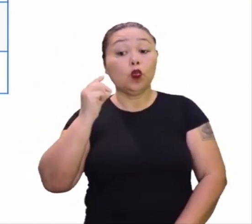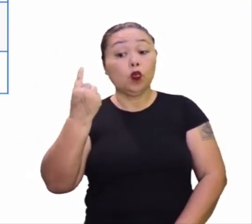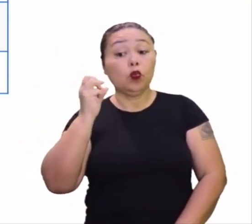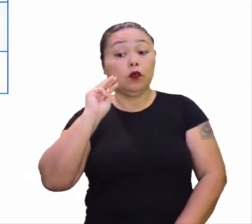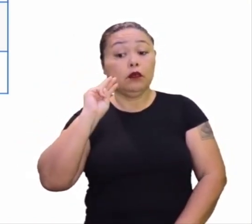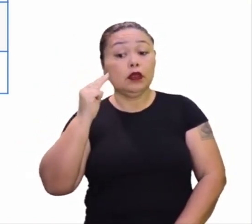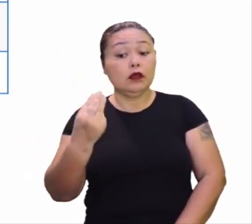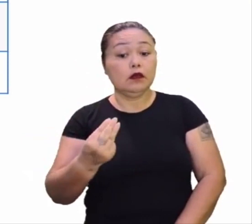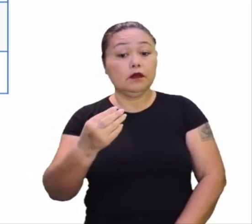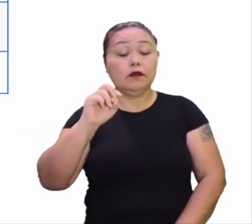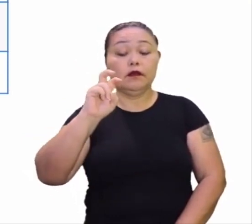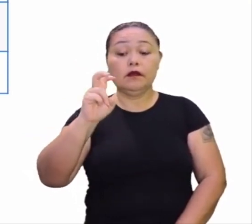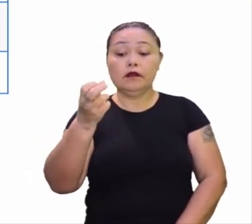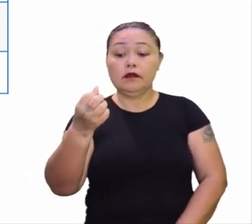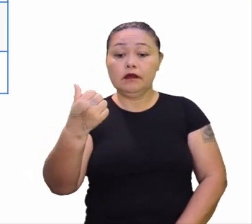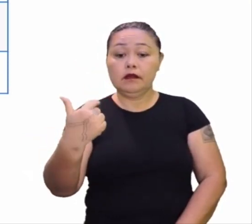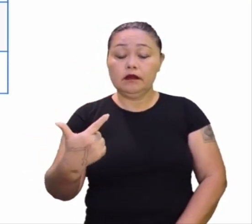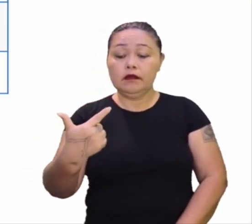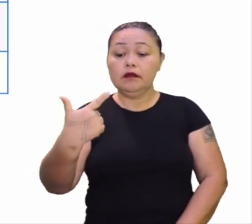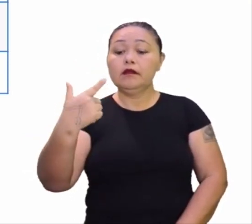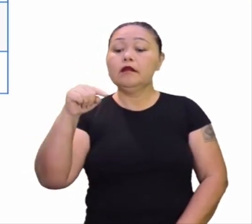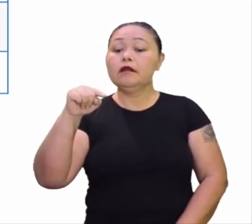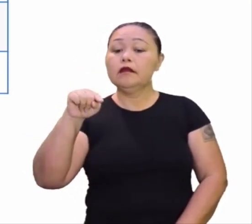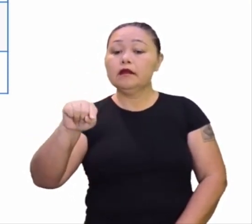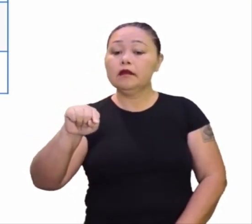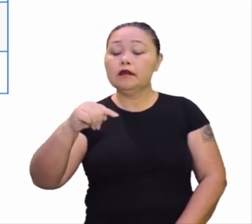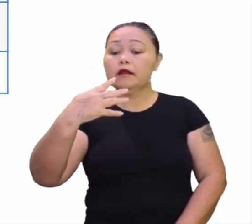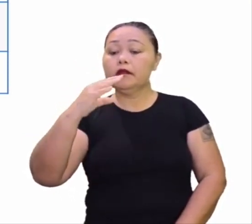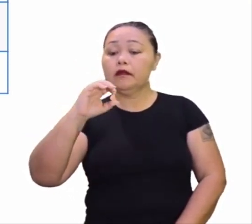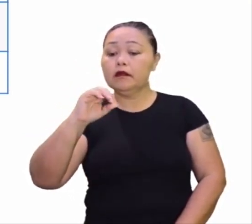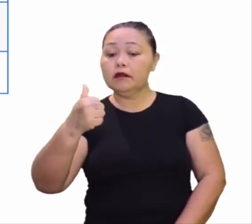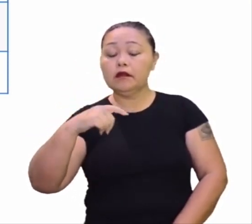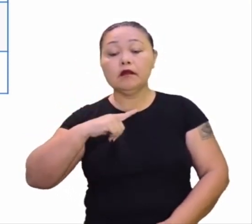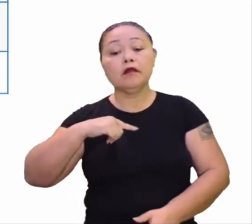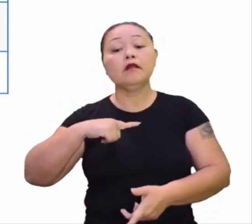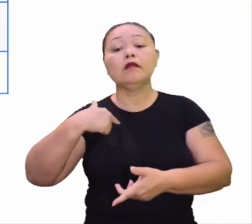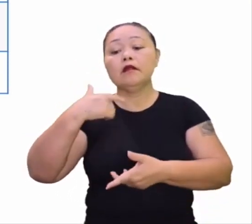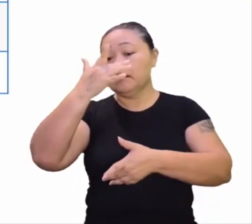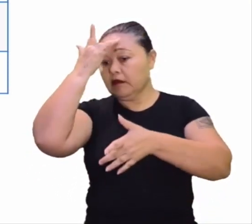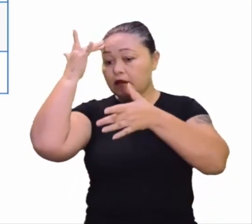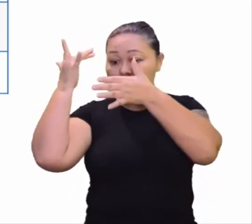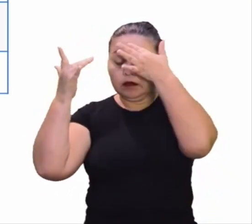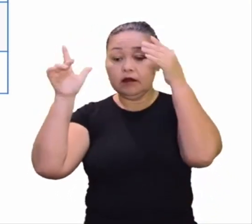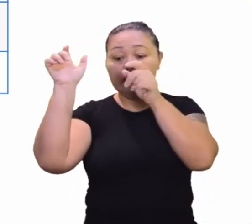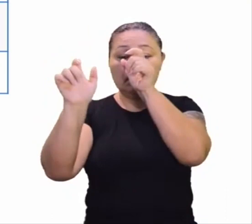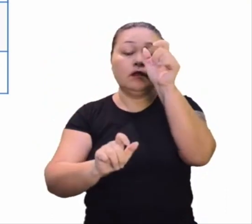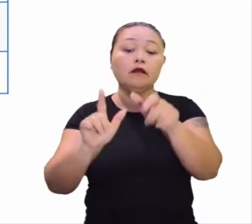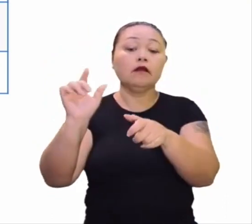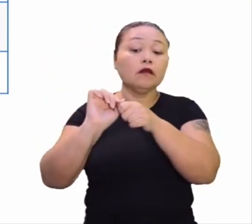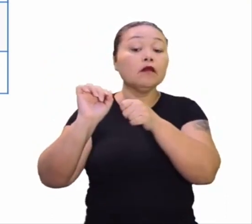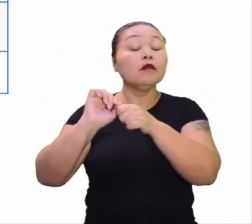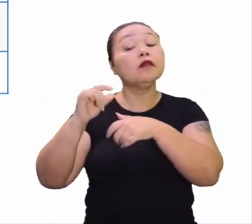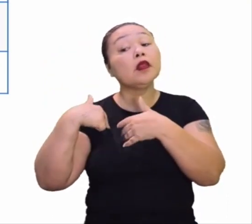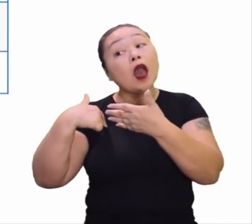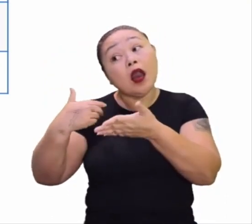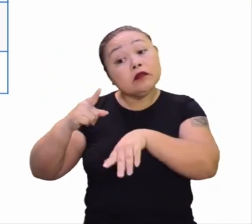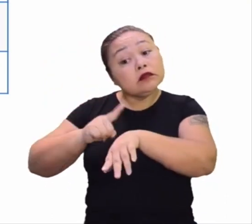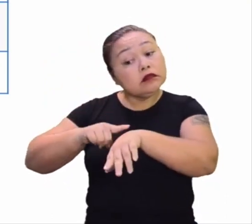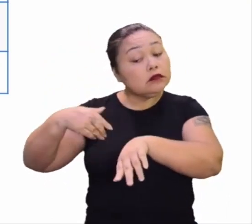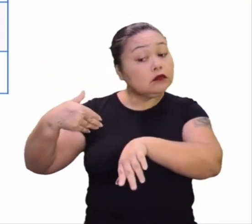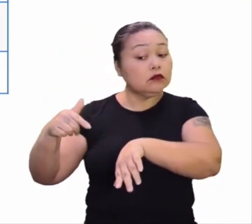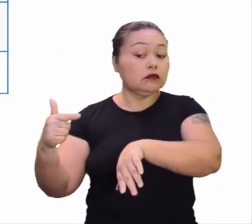1.562.409 pessoas. Só lembrando que ainda a gente não tem dados oficiais do censo, porque o censo, expliquei até nessa aula, né, professor